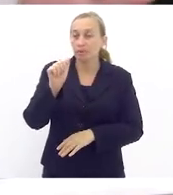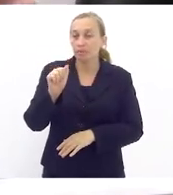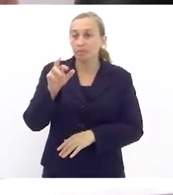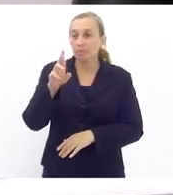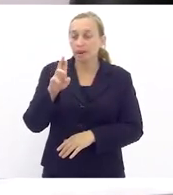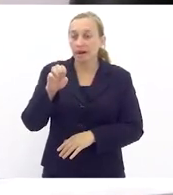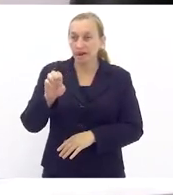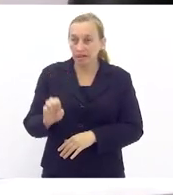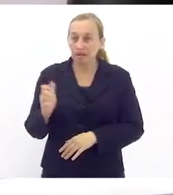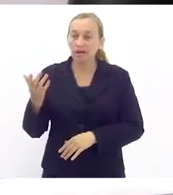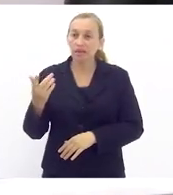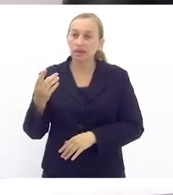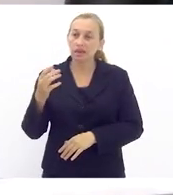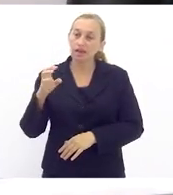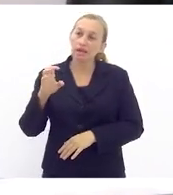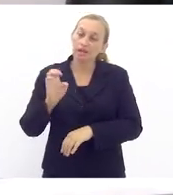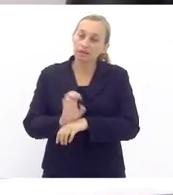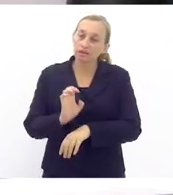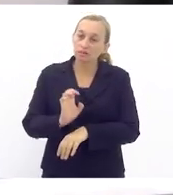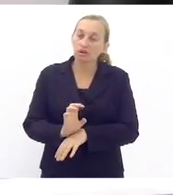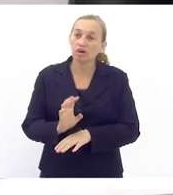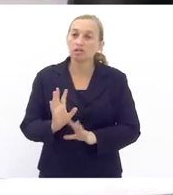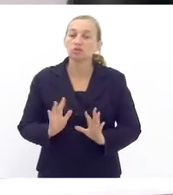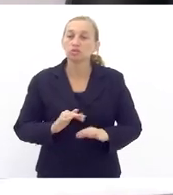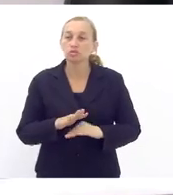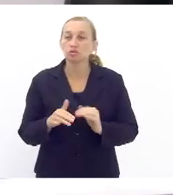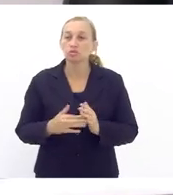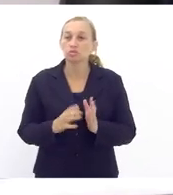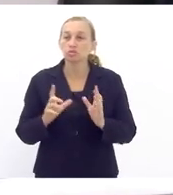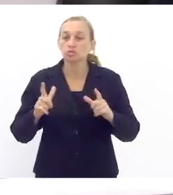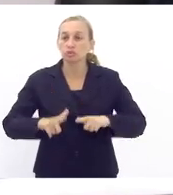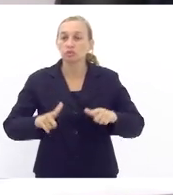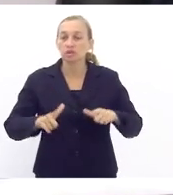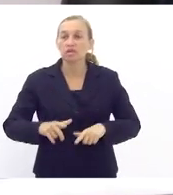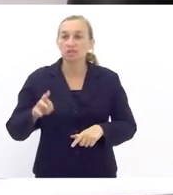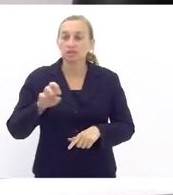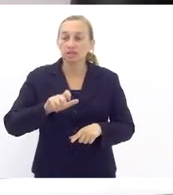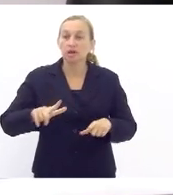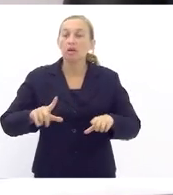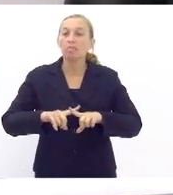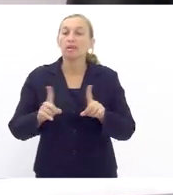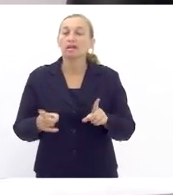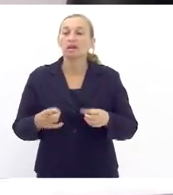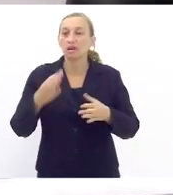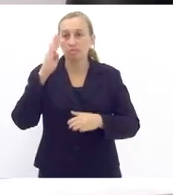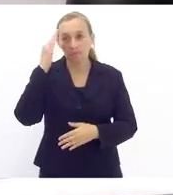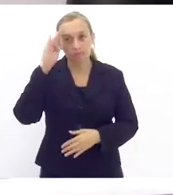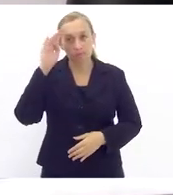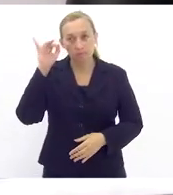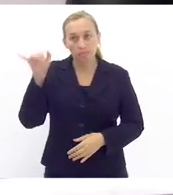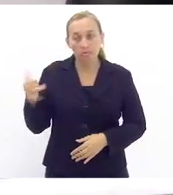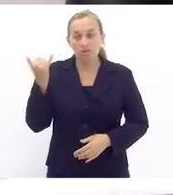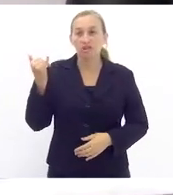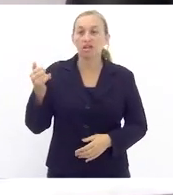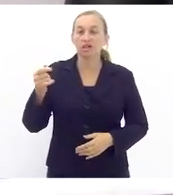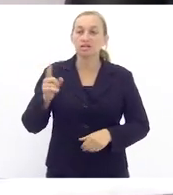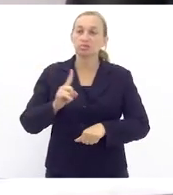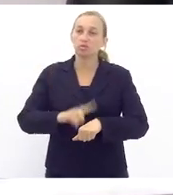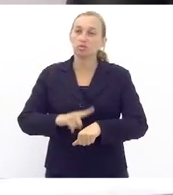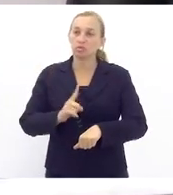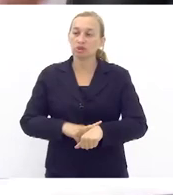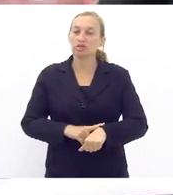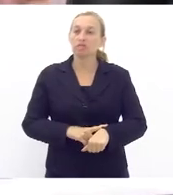então fica tudo na região central mas também gostaria de aproveitar esse momento para